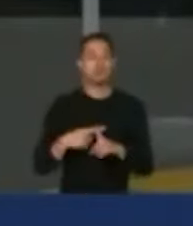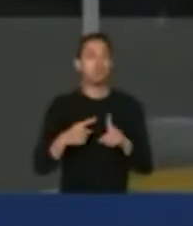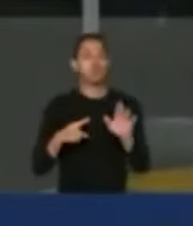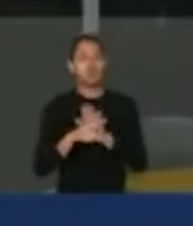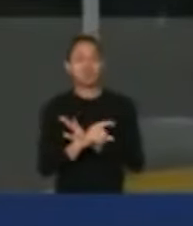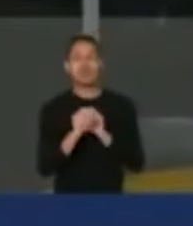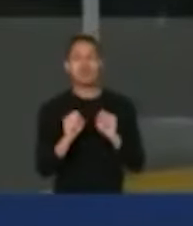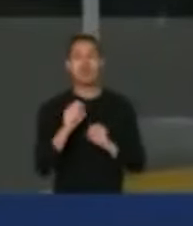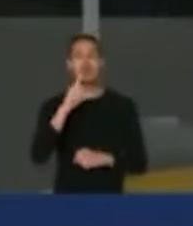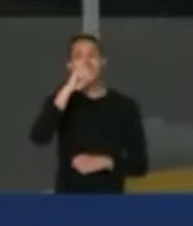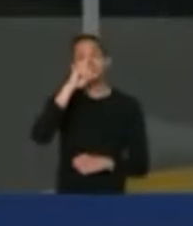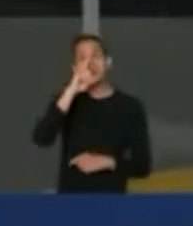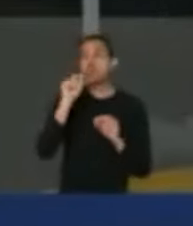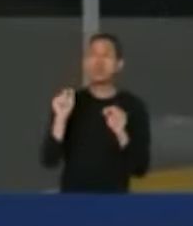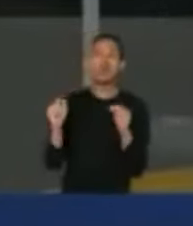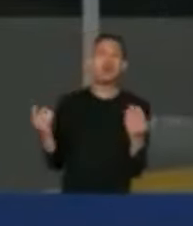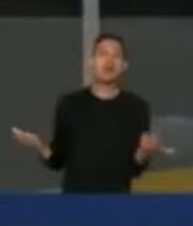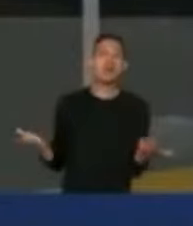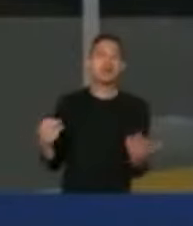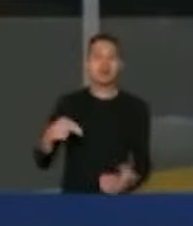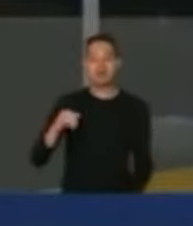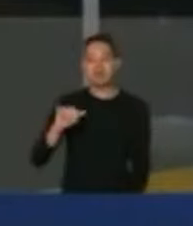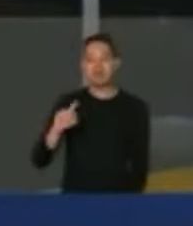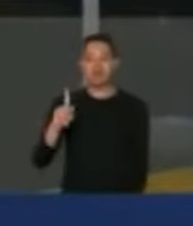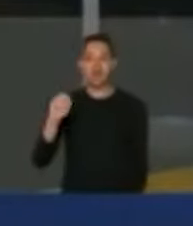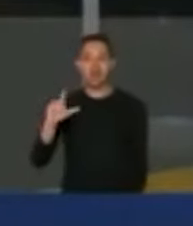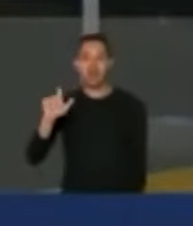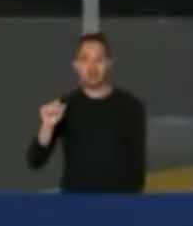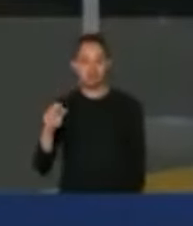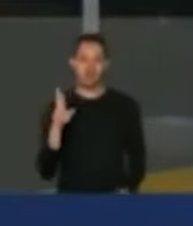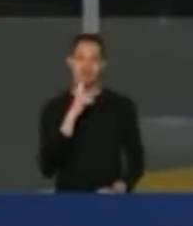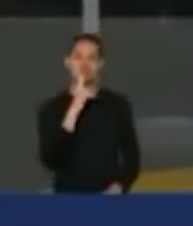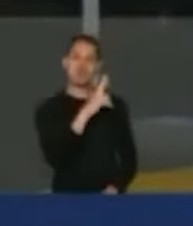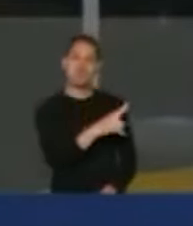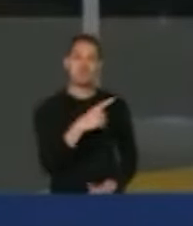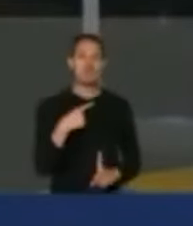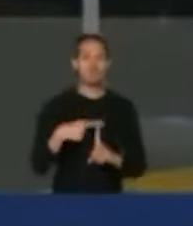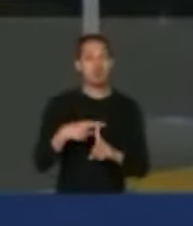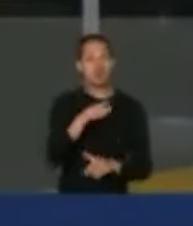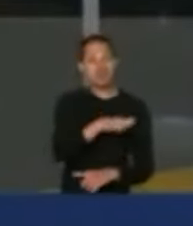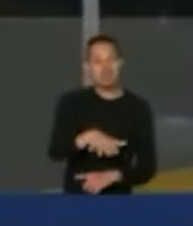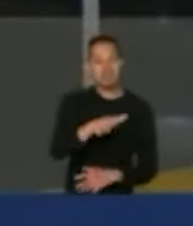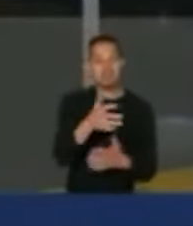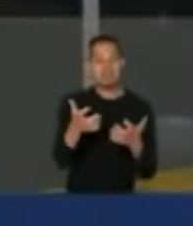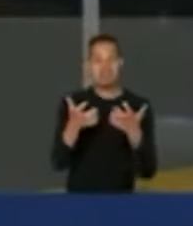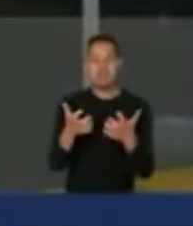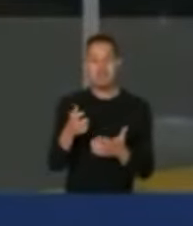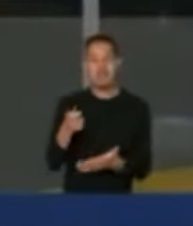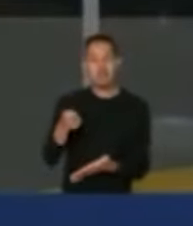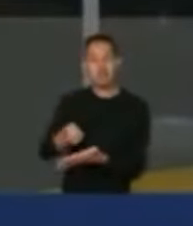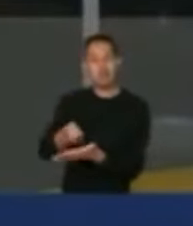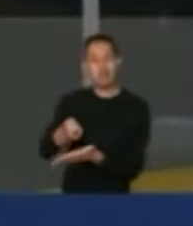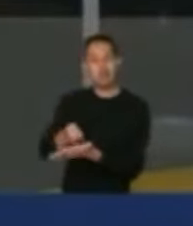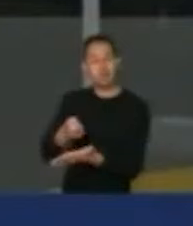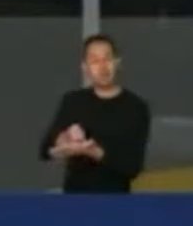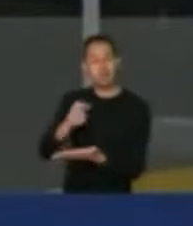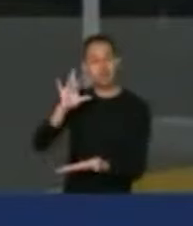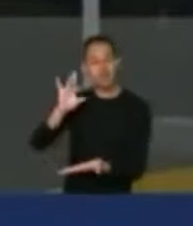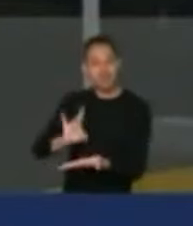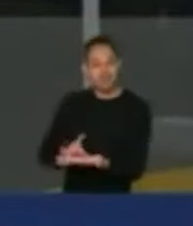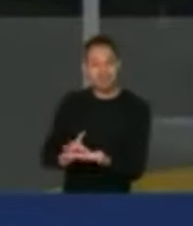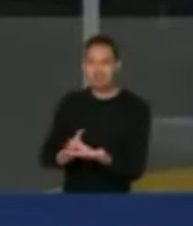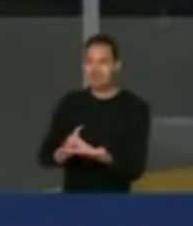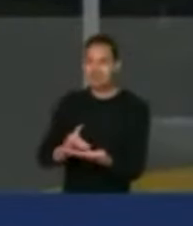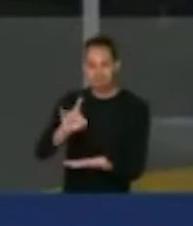dito. Talvez fosse bom pegar até umas aulas de português, né? Já que está na Comissão de Educação, quem sabe? Mas ele tem esses